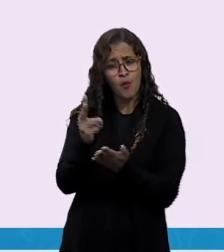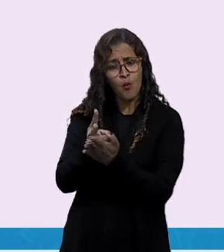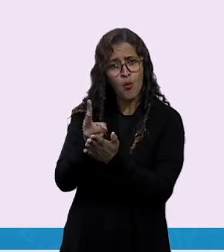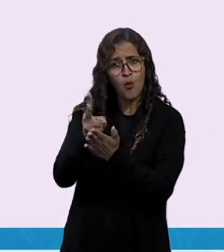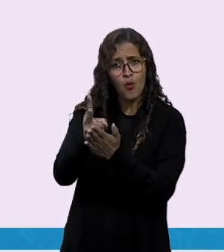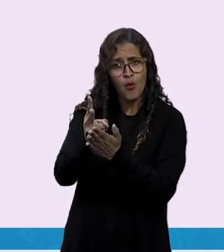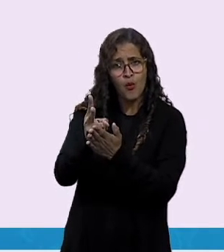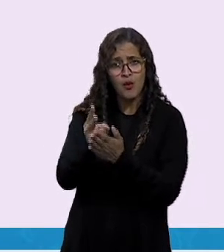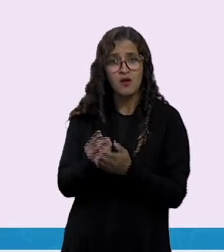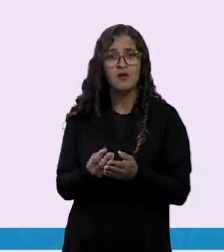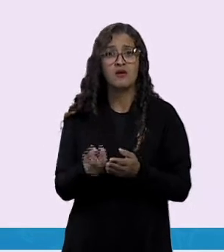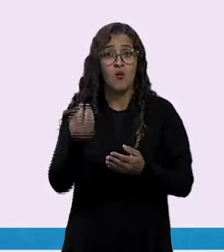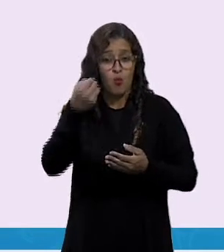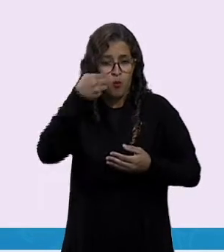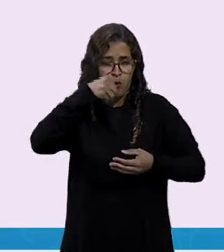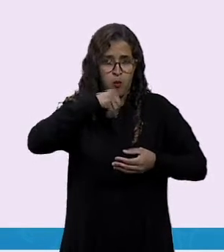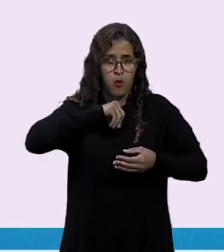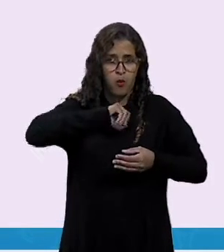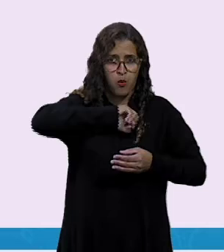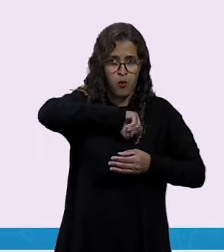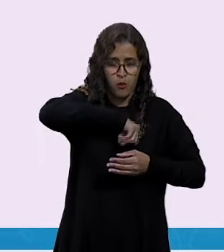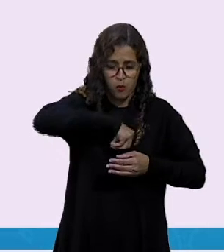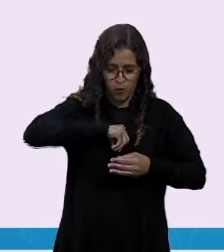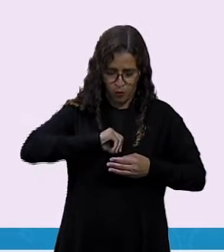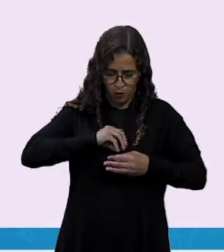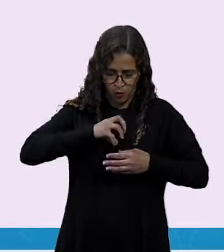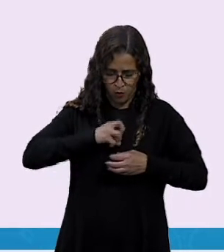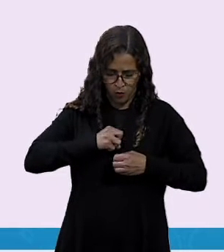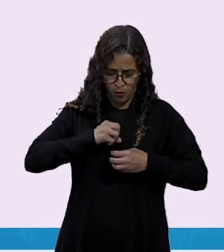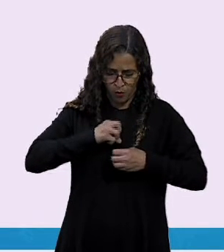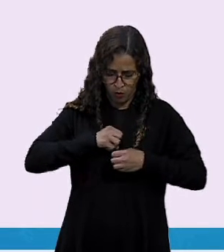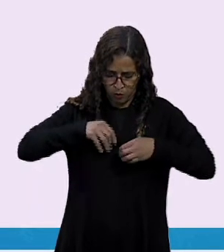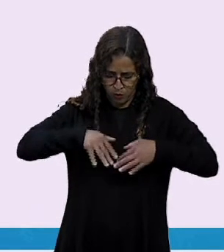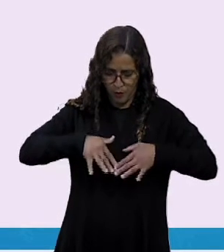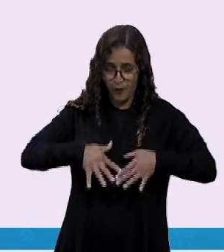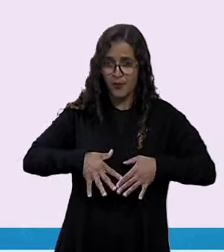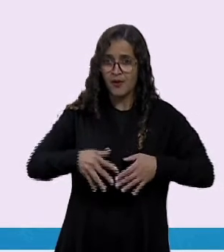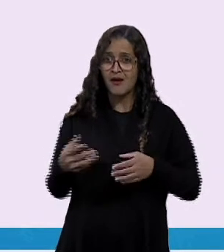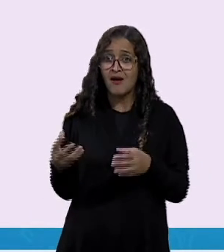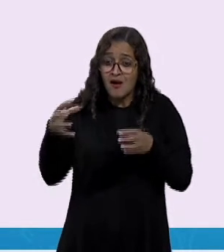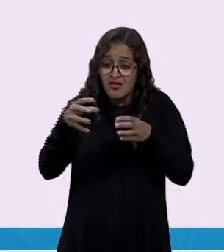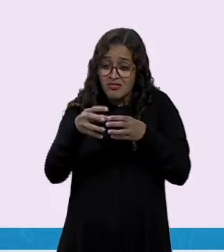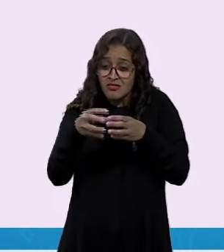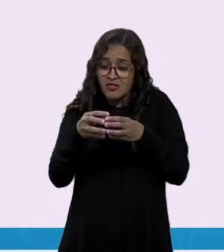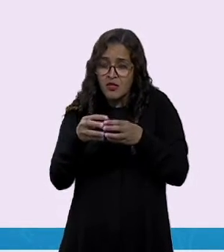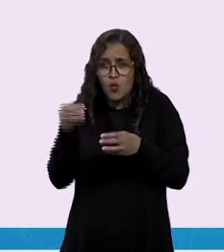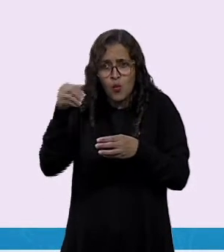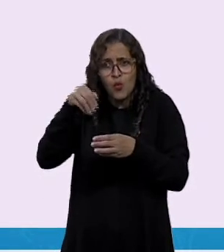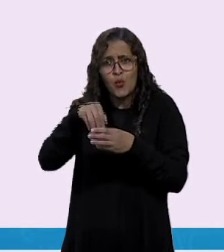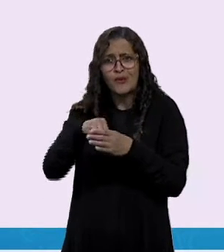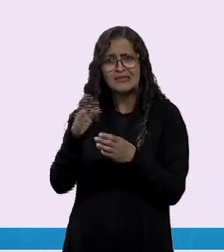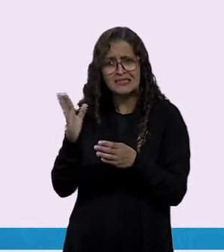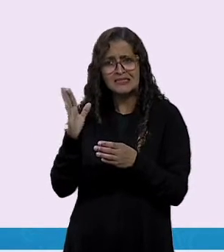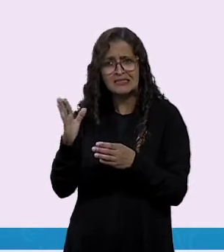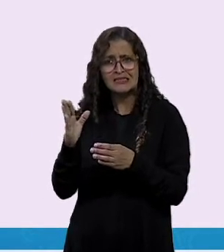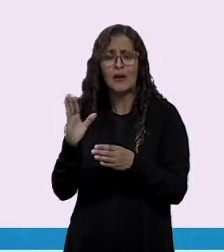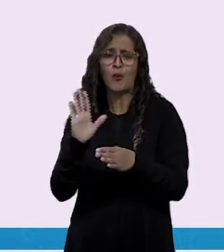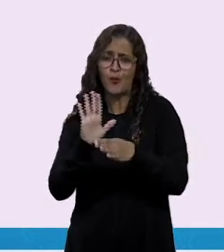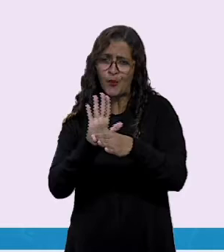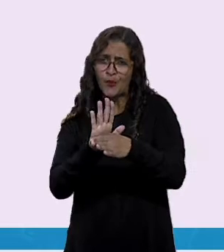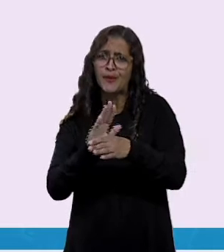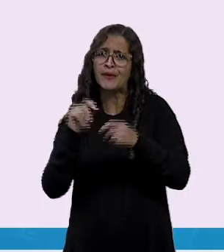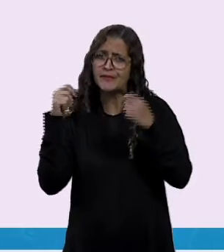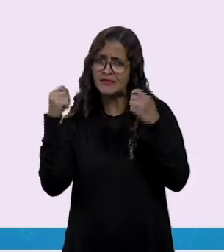para se desenvolver são retirados do material nutritivo presente nesses ovos. Quando o filhote sai do corpo